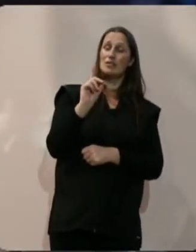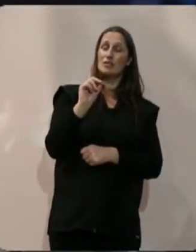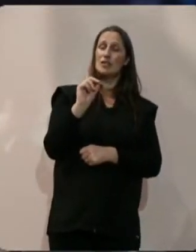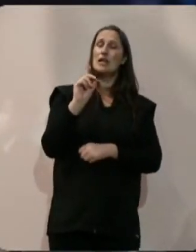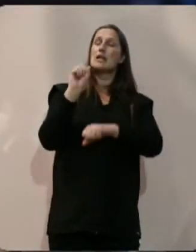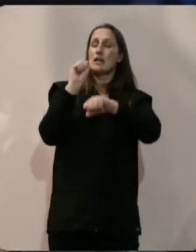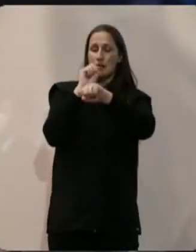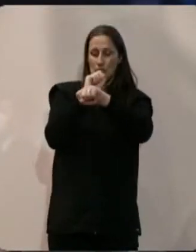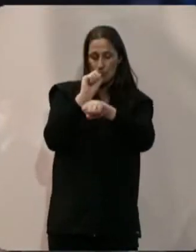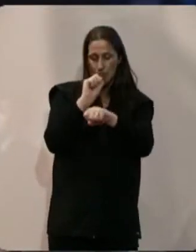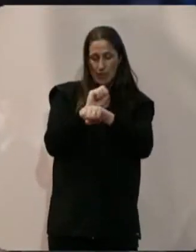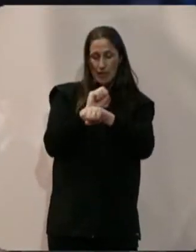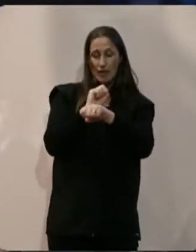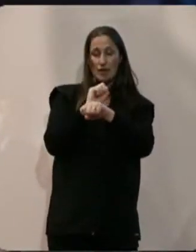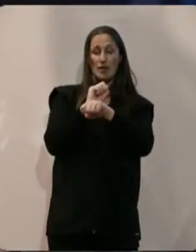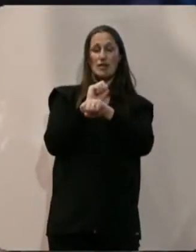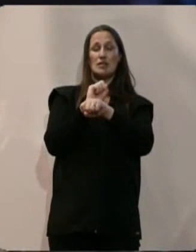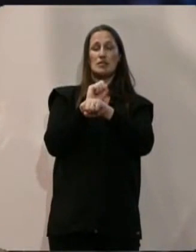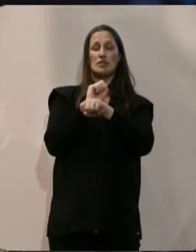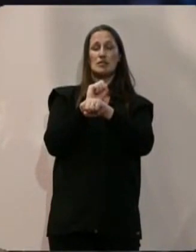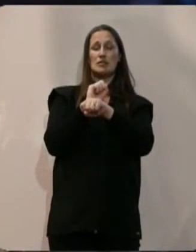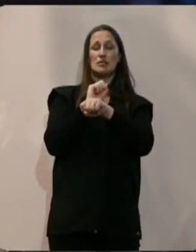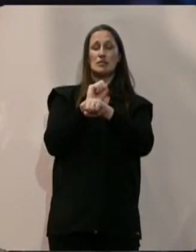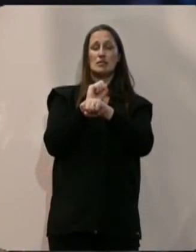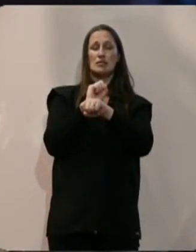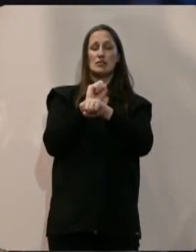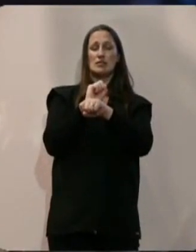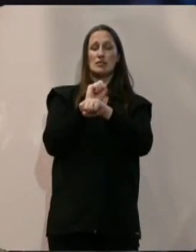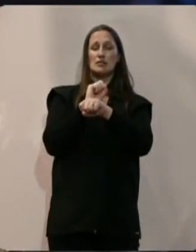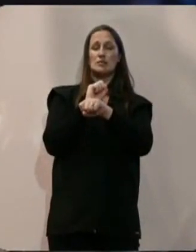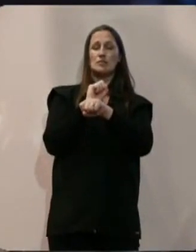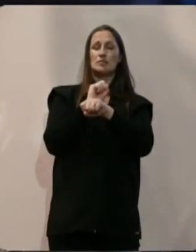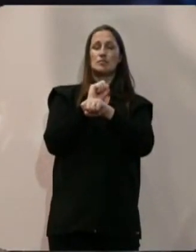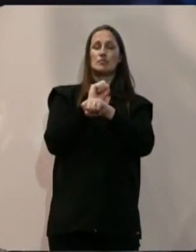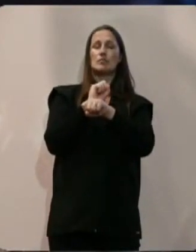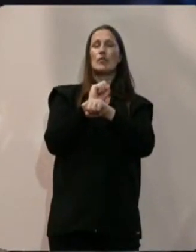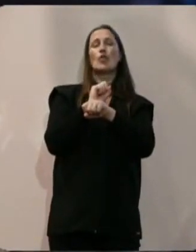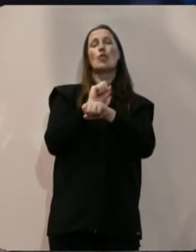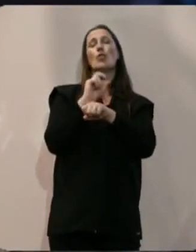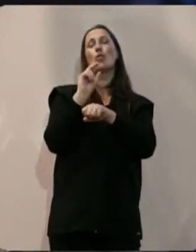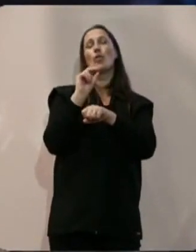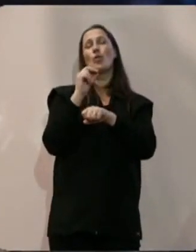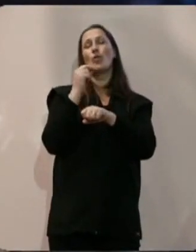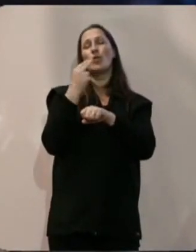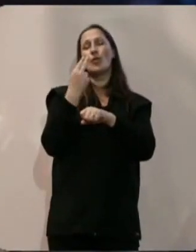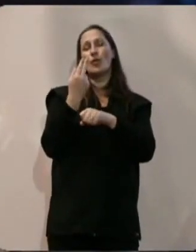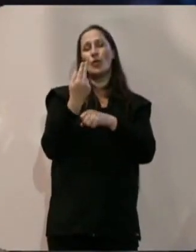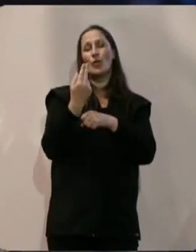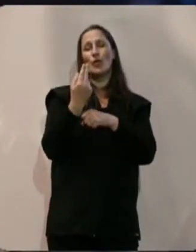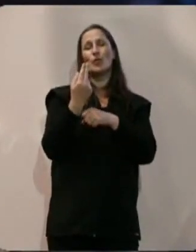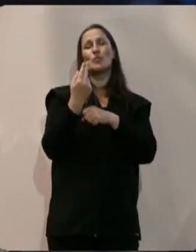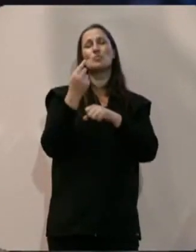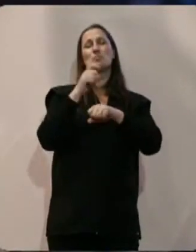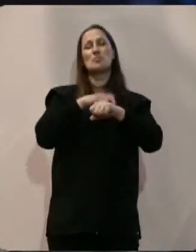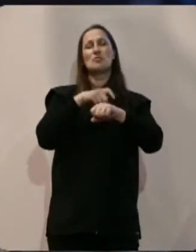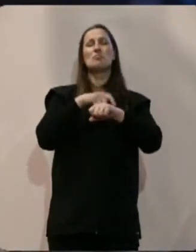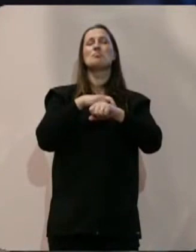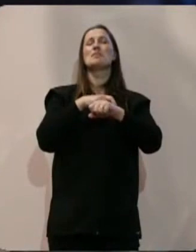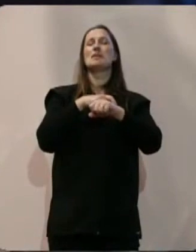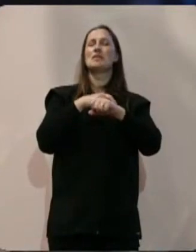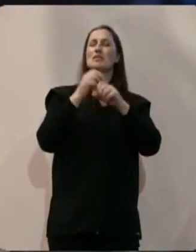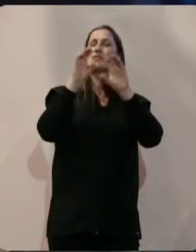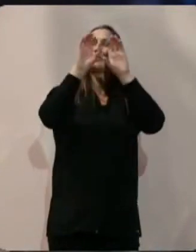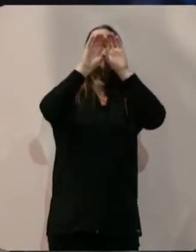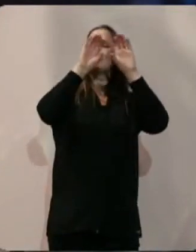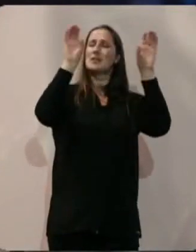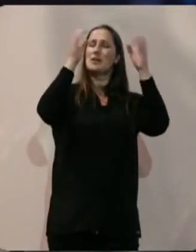momento. Permita que a gente possa ver com os nossos olhos as portas, as janelas do céu abertas